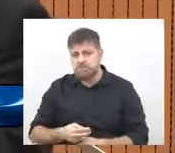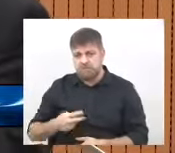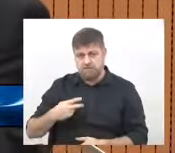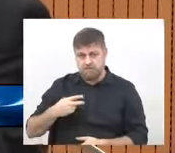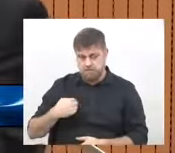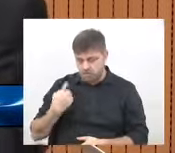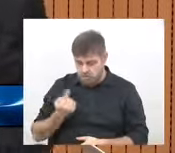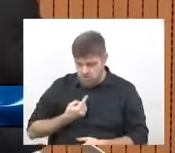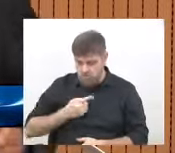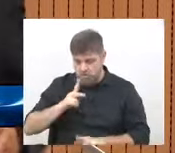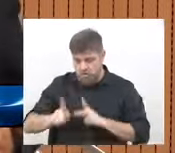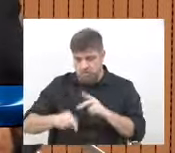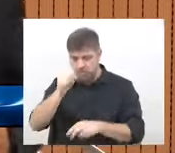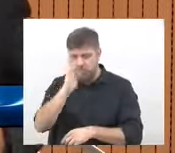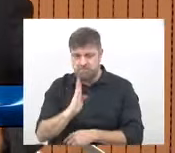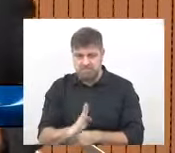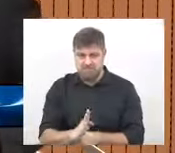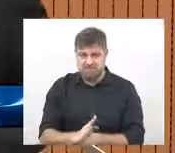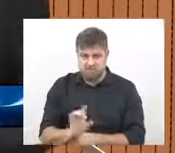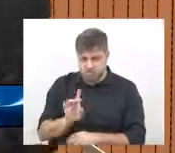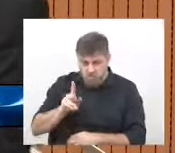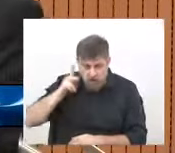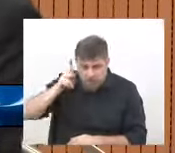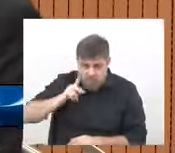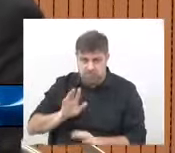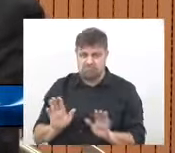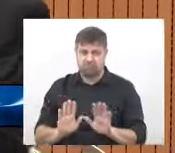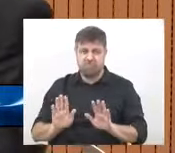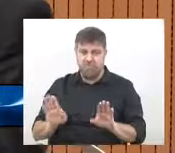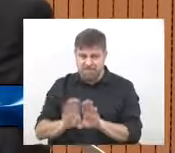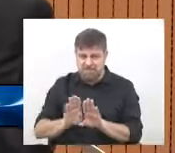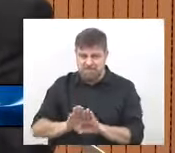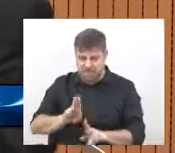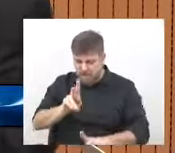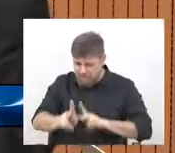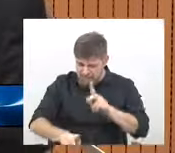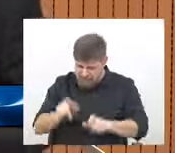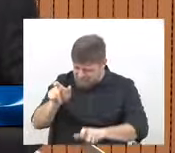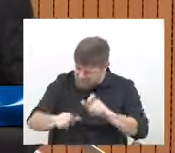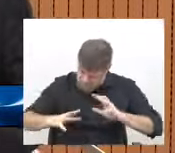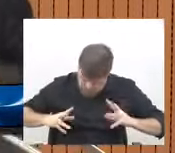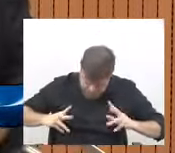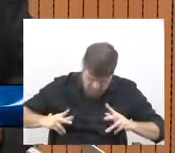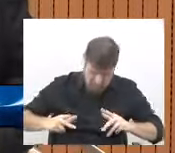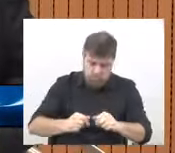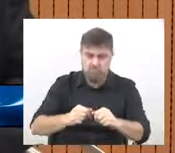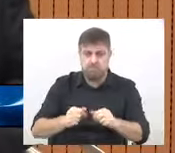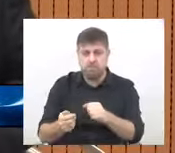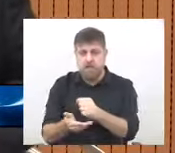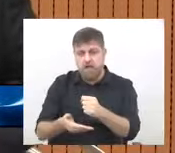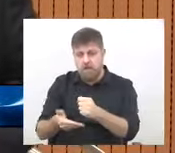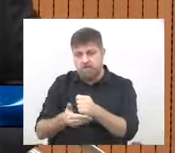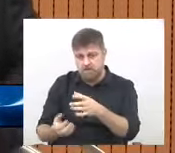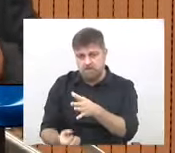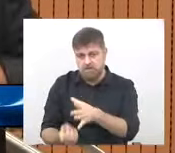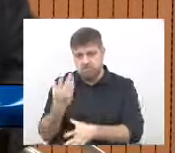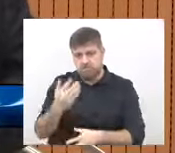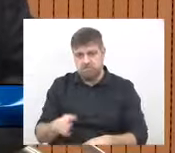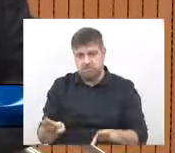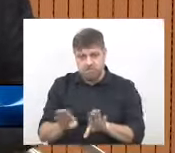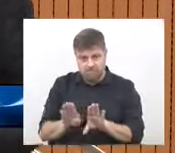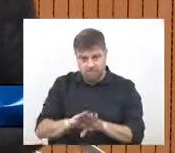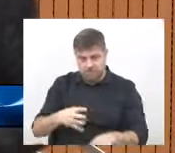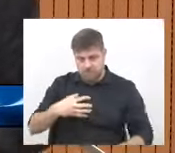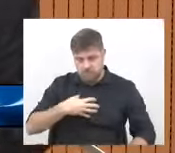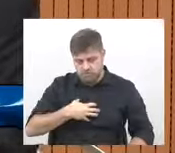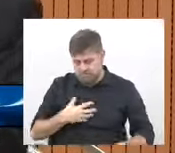nós brasileiros, não apenas pelos políticos, não apenas por todos nós brasileiros. É fundamental que isto aconteça. E da mesma